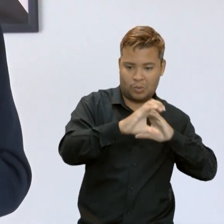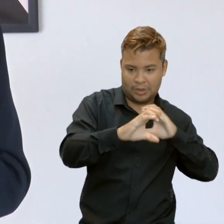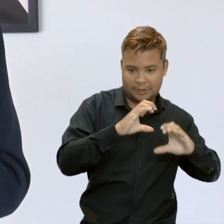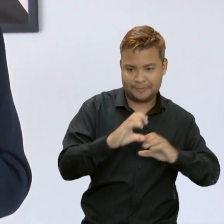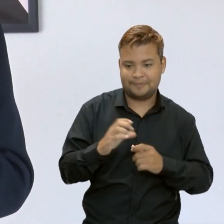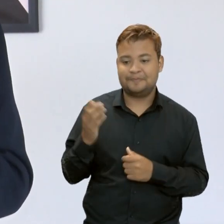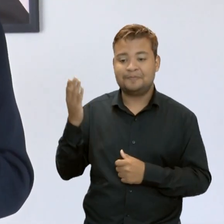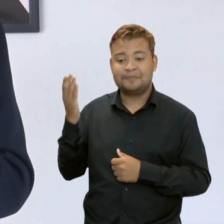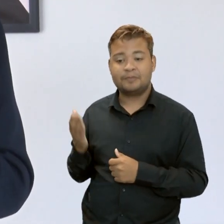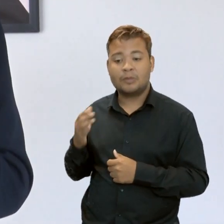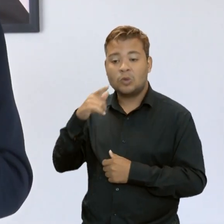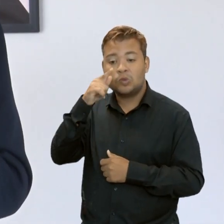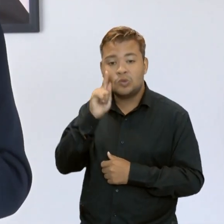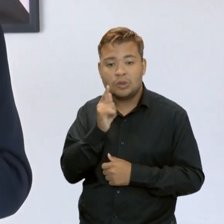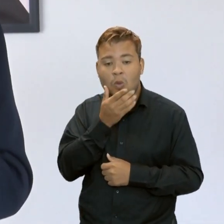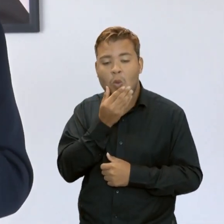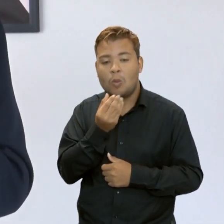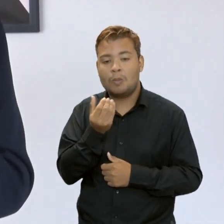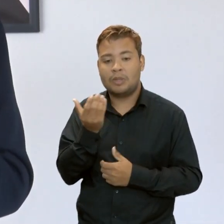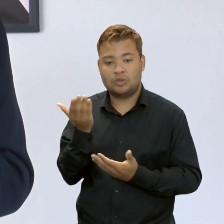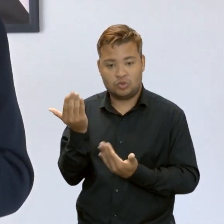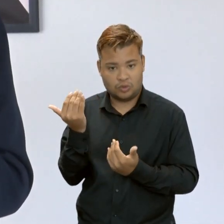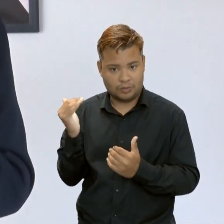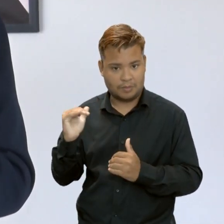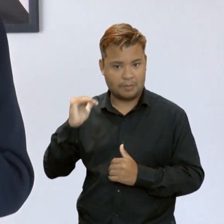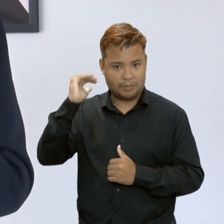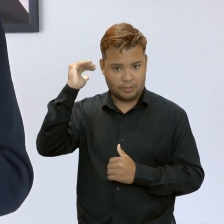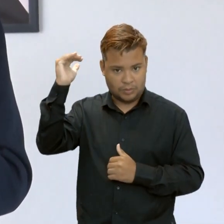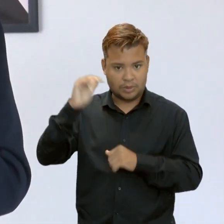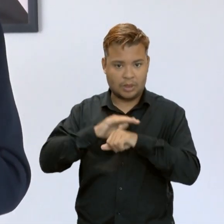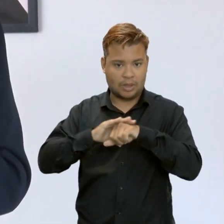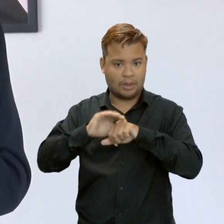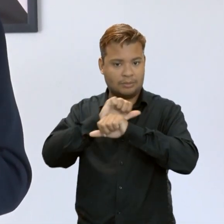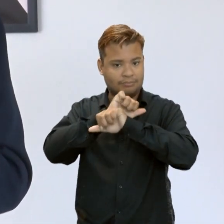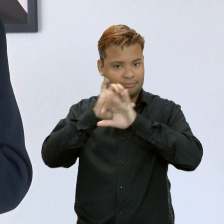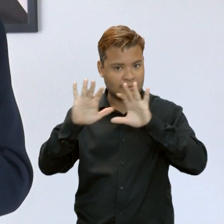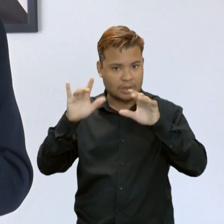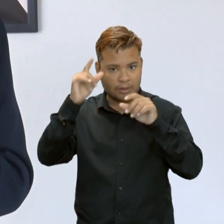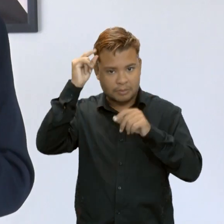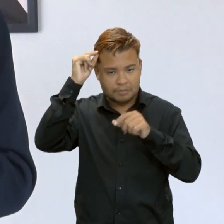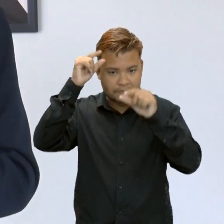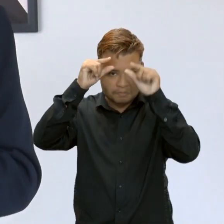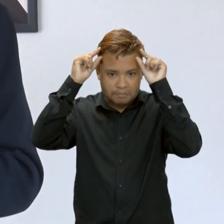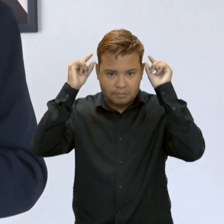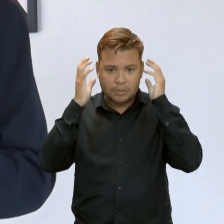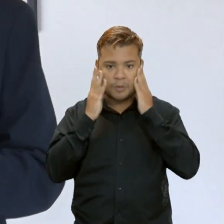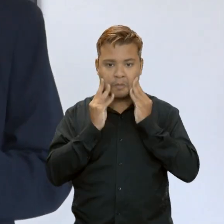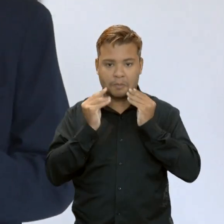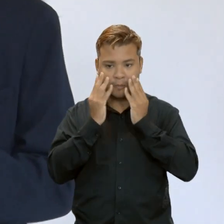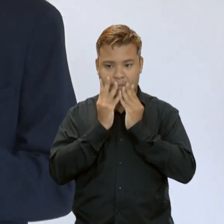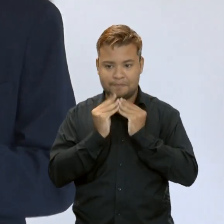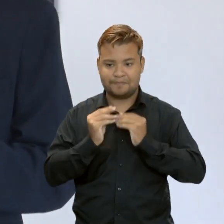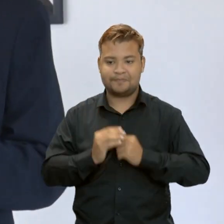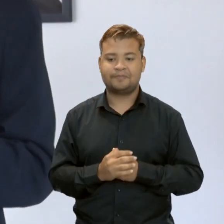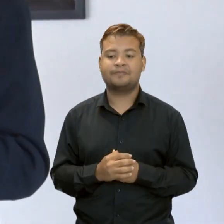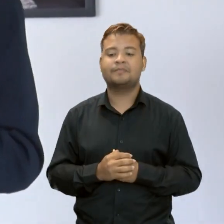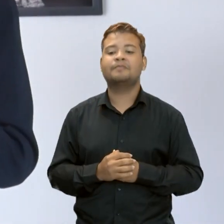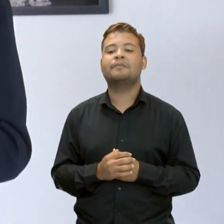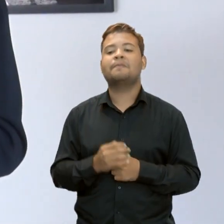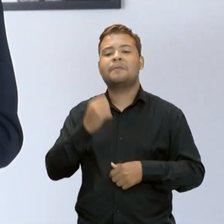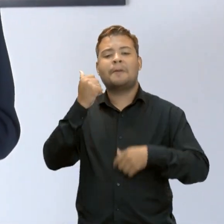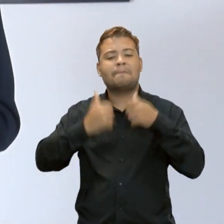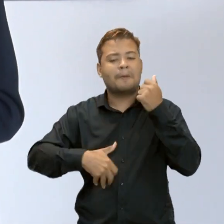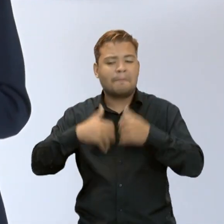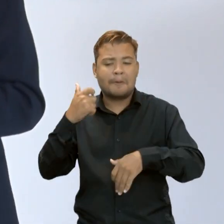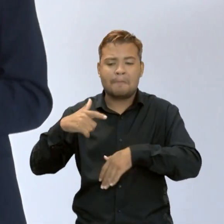Gustavo Soares sou um jovem adulto de pele clara tem os cabelos castanhos escuros curtos e uso barba pra gente entender um pouco melhor sobre